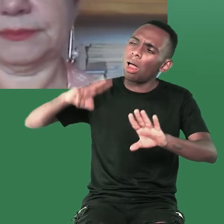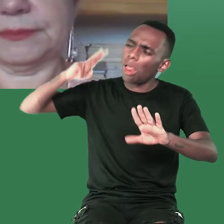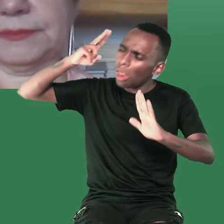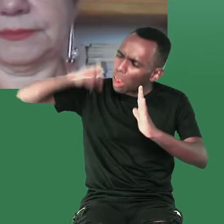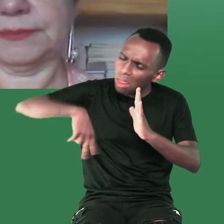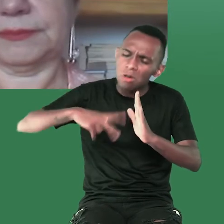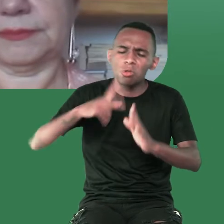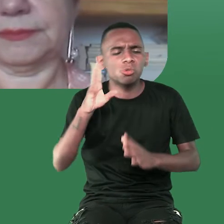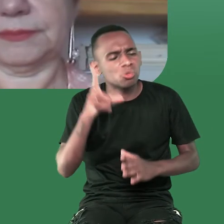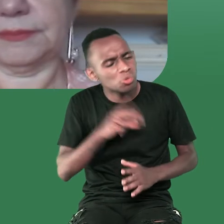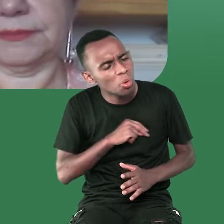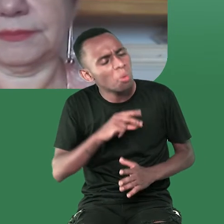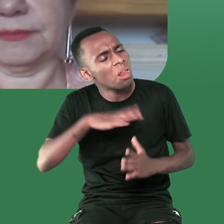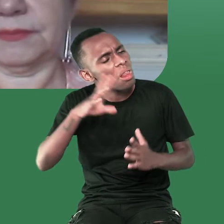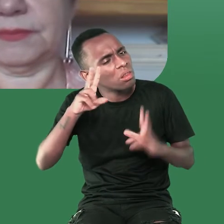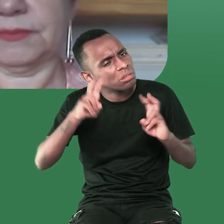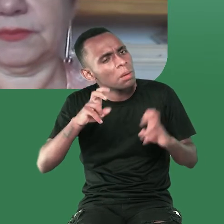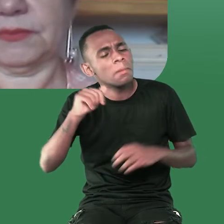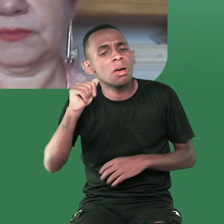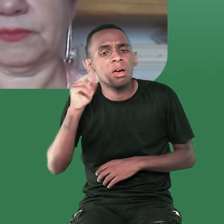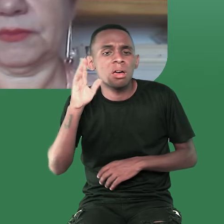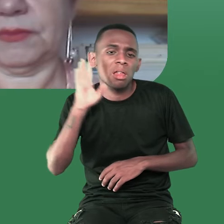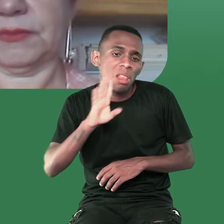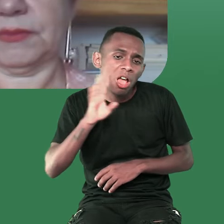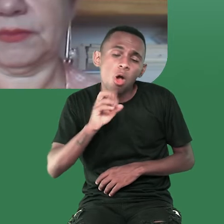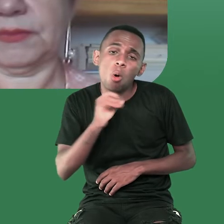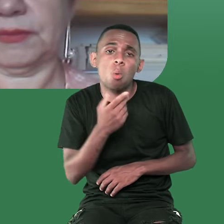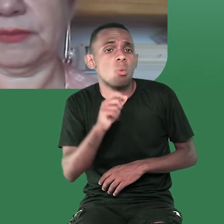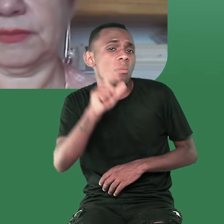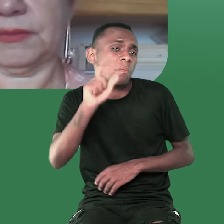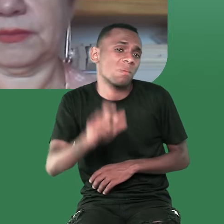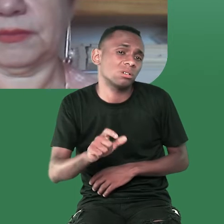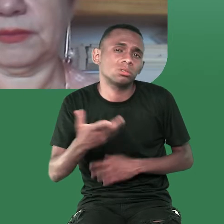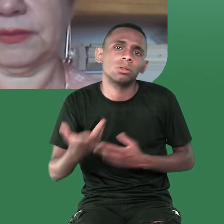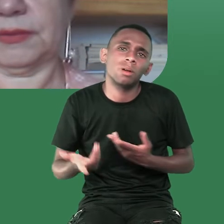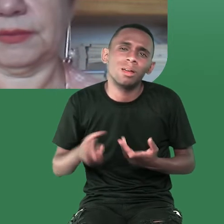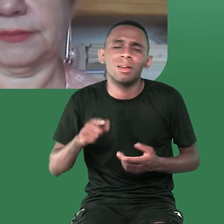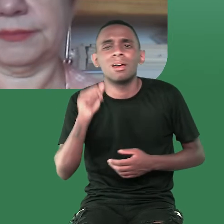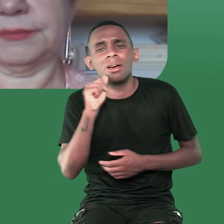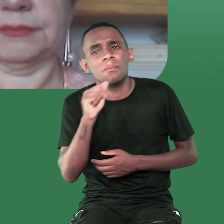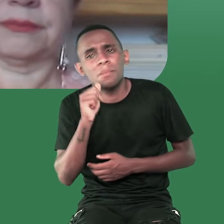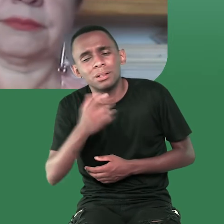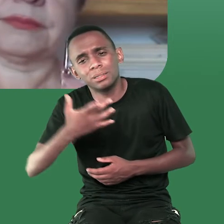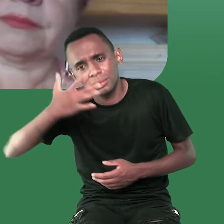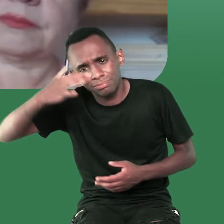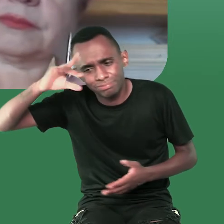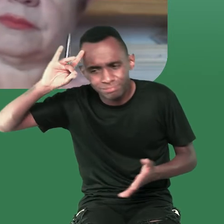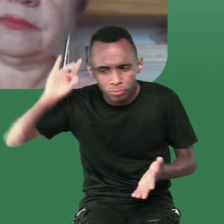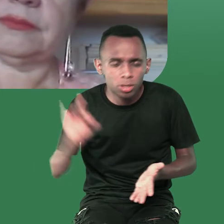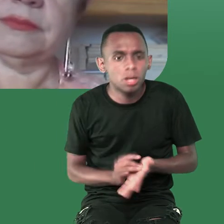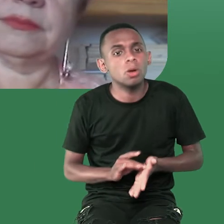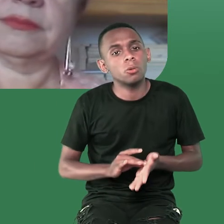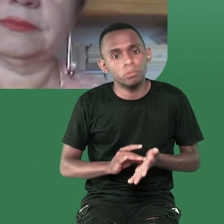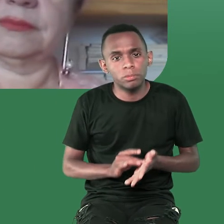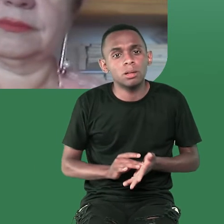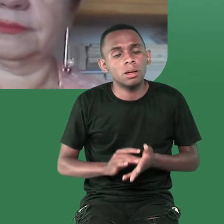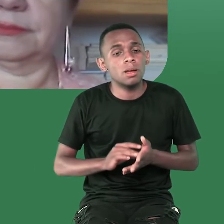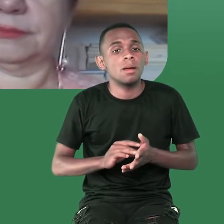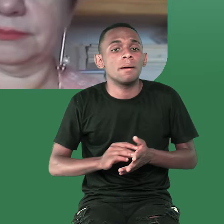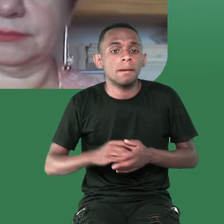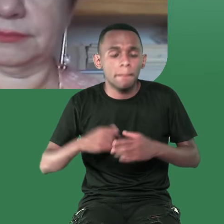poxa, isso daqui é legal, ou então um nome que você fala, essa é uma mulher que realmente